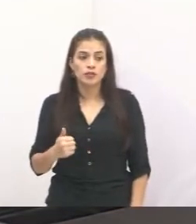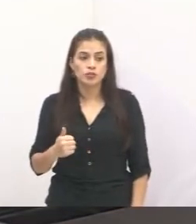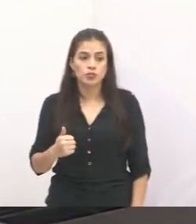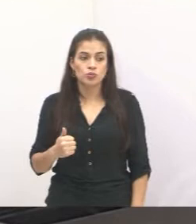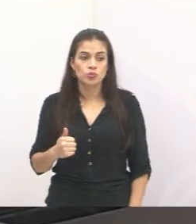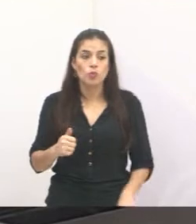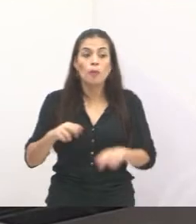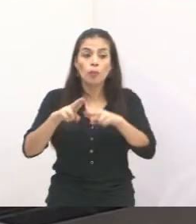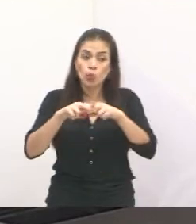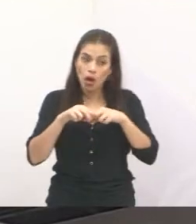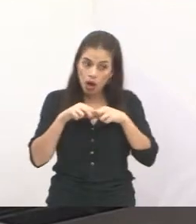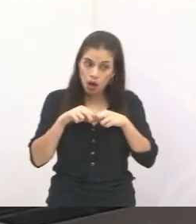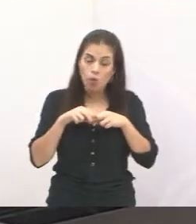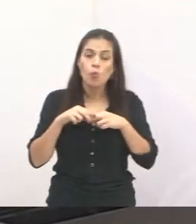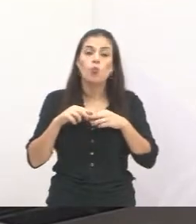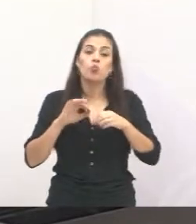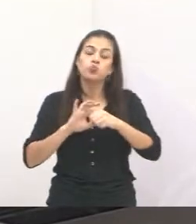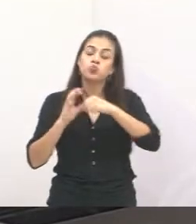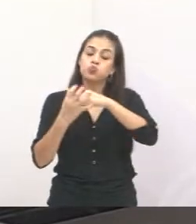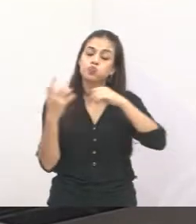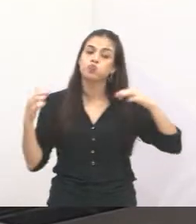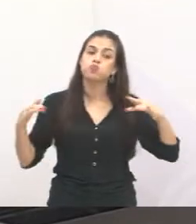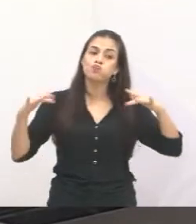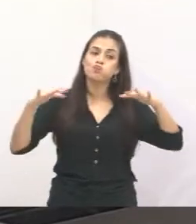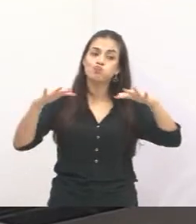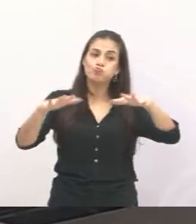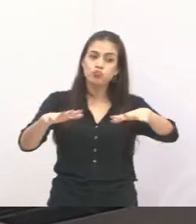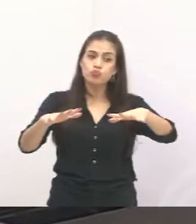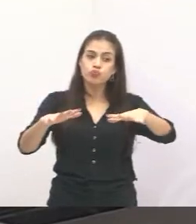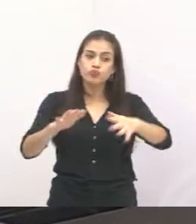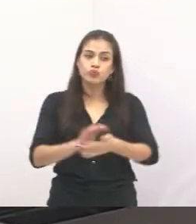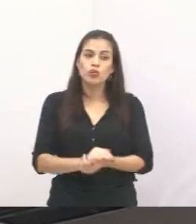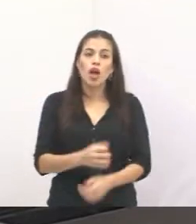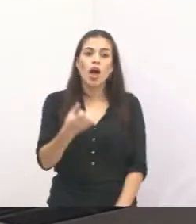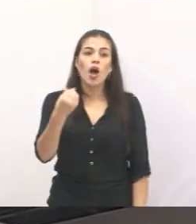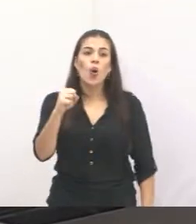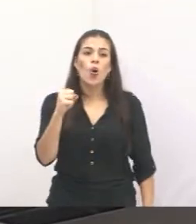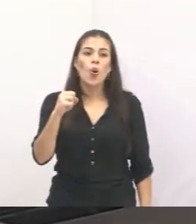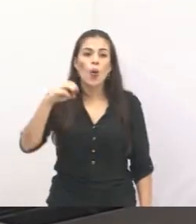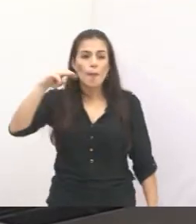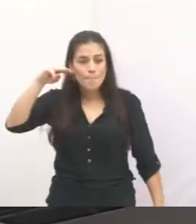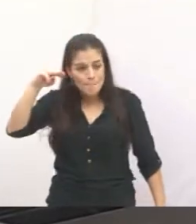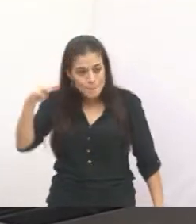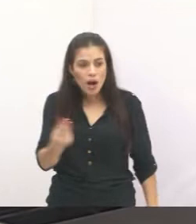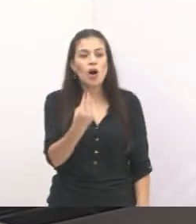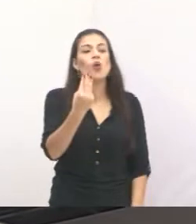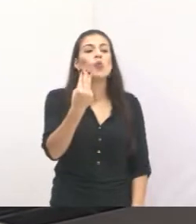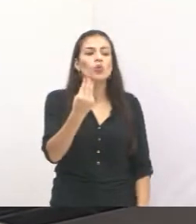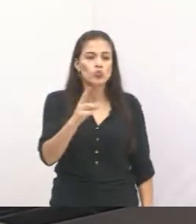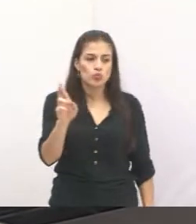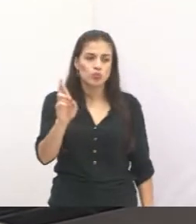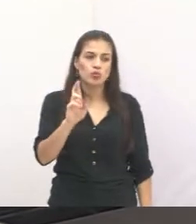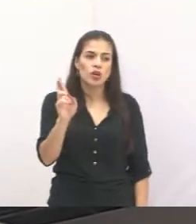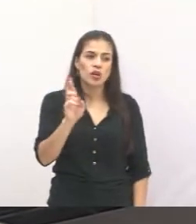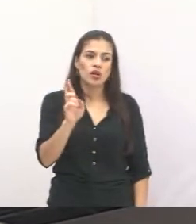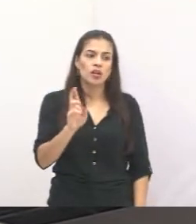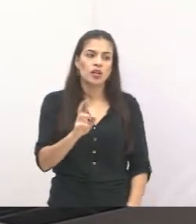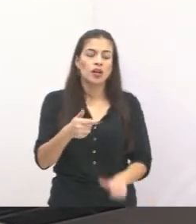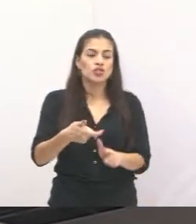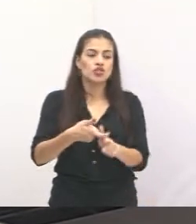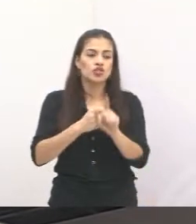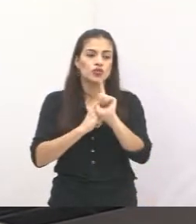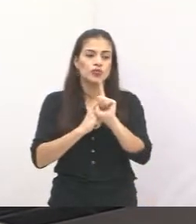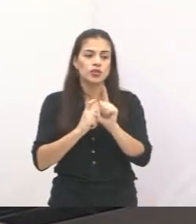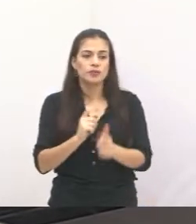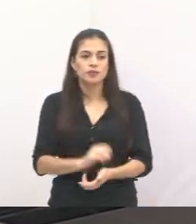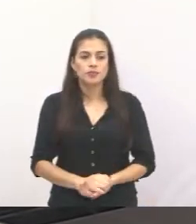da pandemia, foram esses 2 anos, que acarretam em 8 milhões. Mas a nossa dívida, deixa eu só me atentar aqui